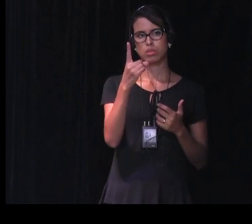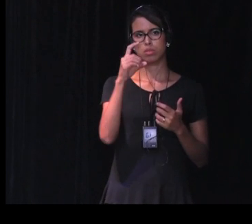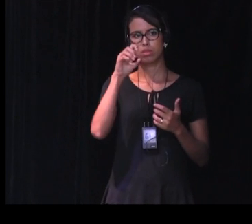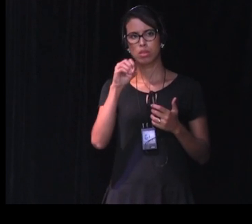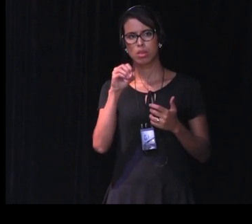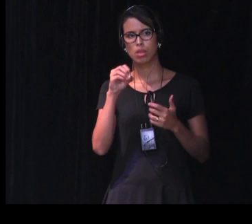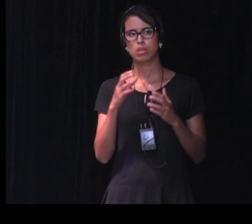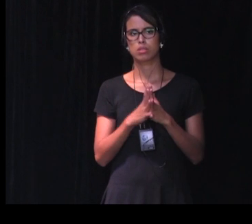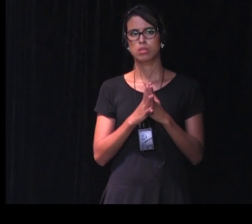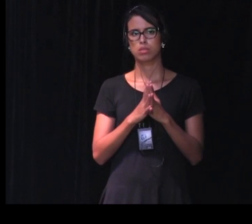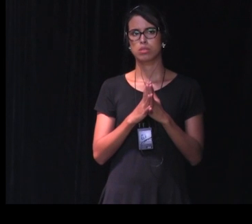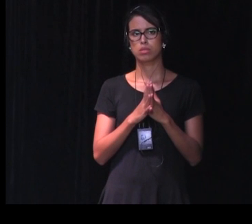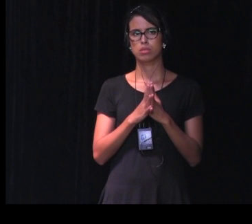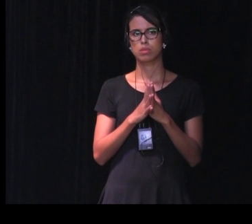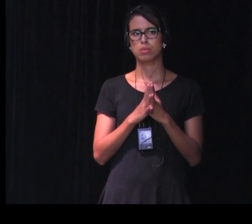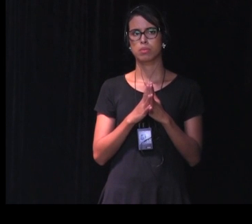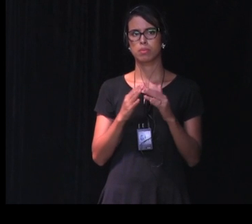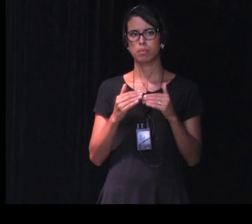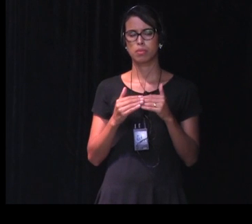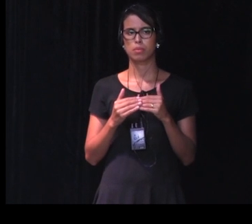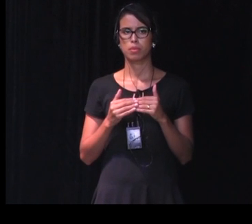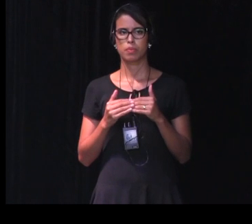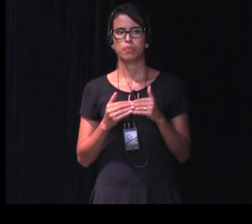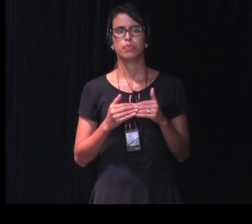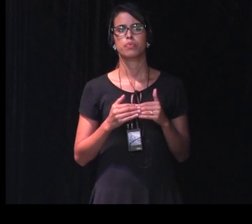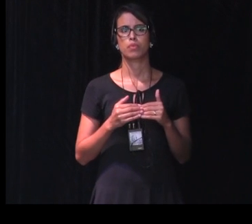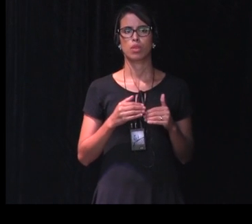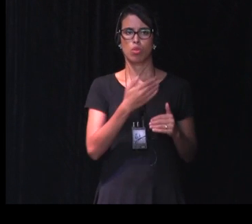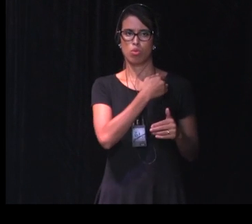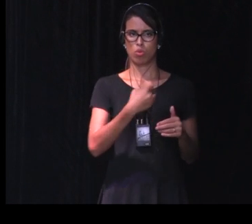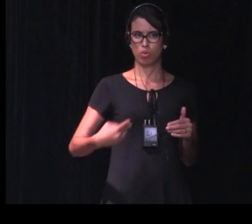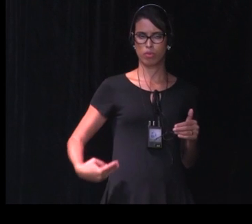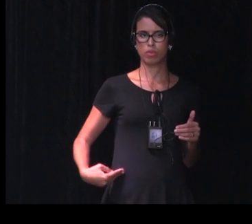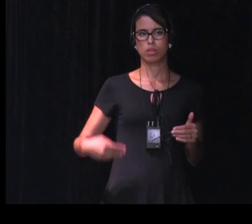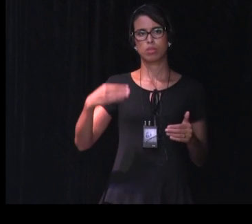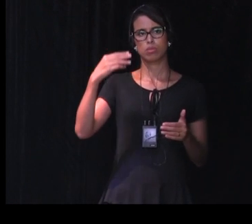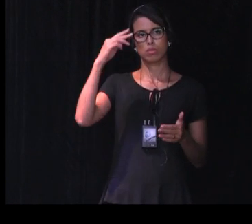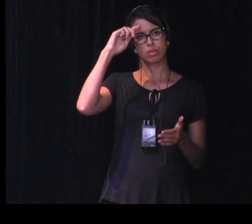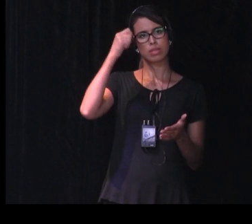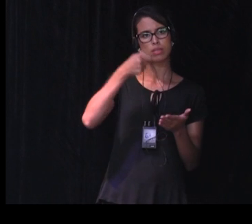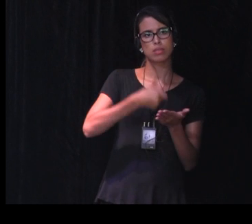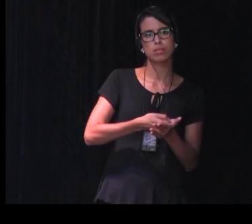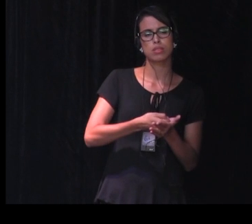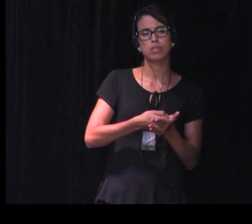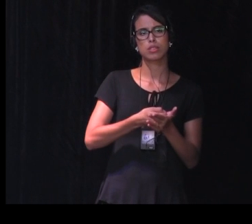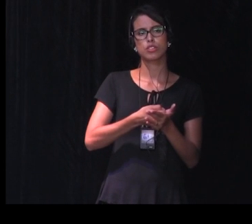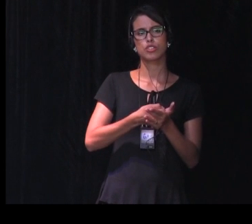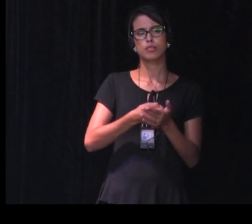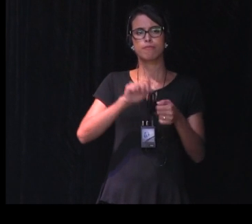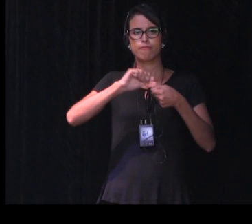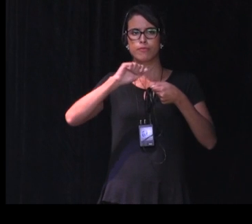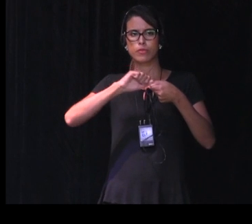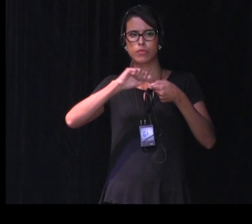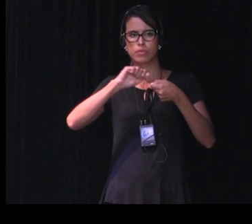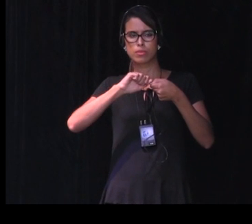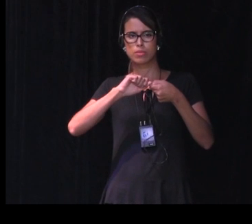Em 1910, para celebrar o centenário da independência, o governo decide fazer uma coisa que é parecido ao